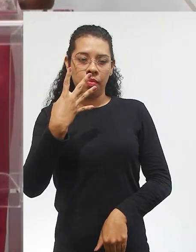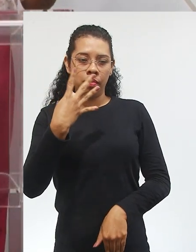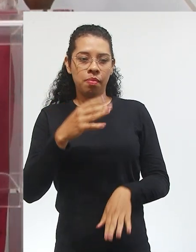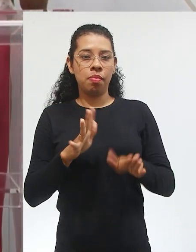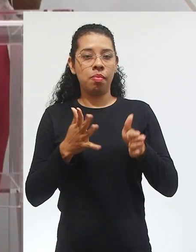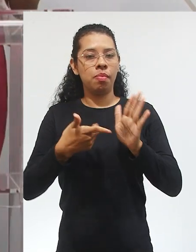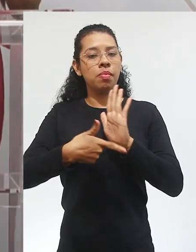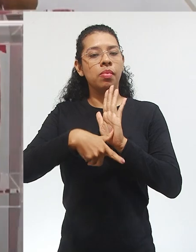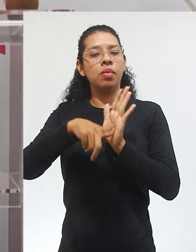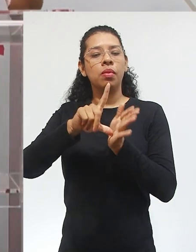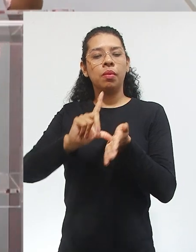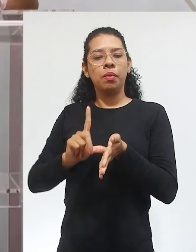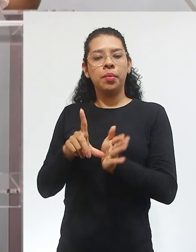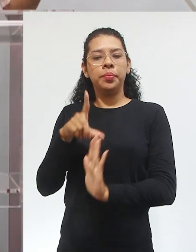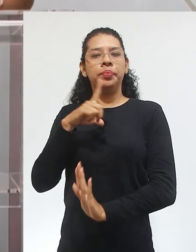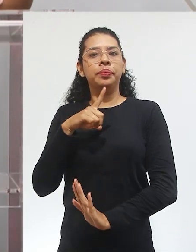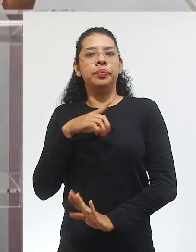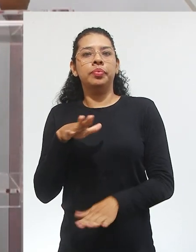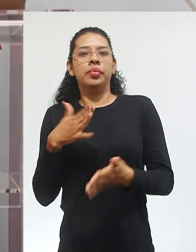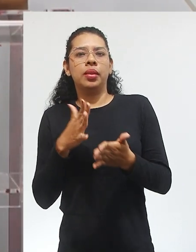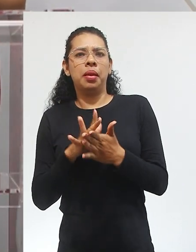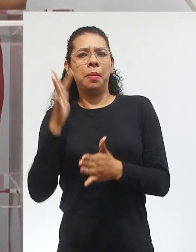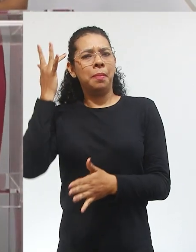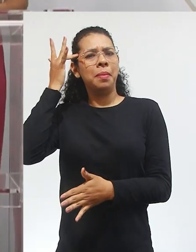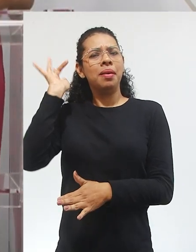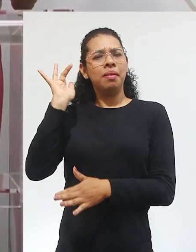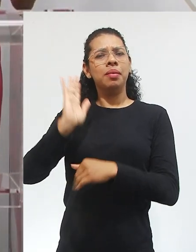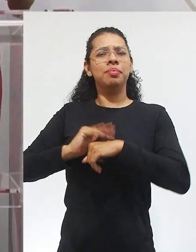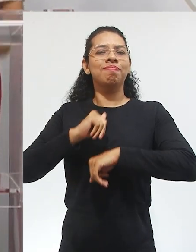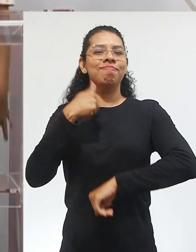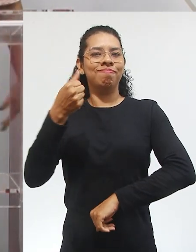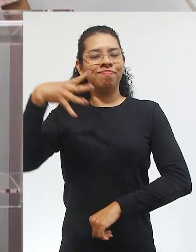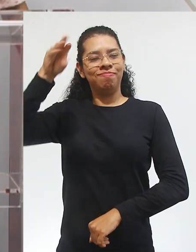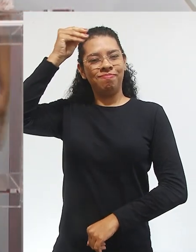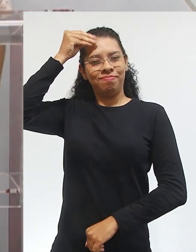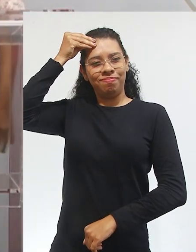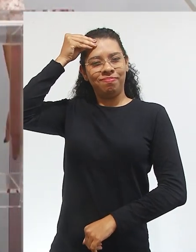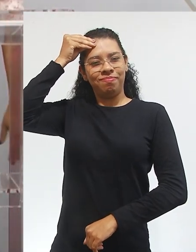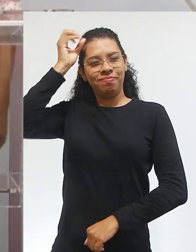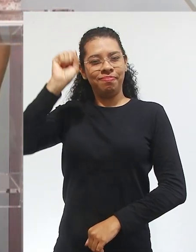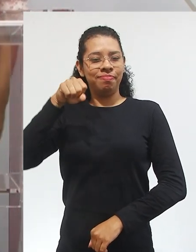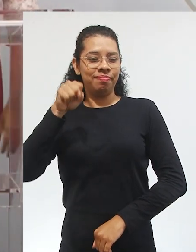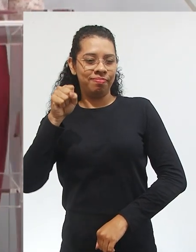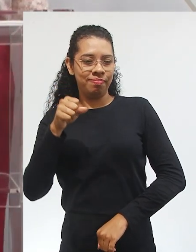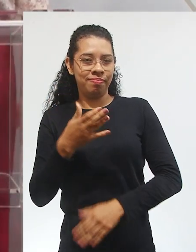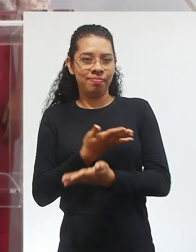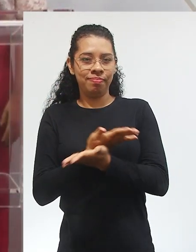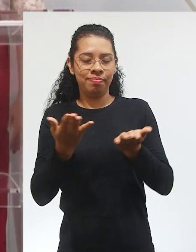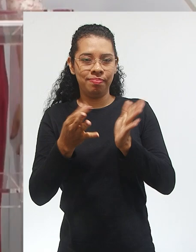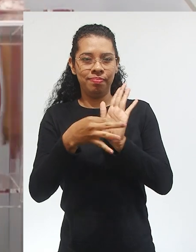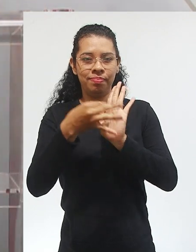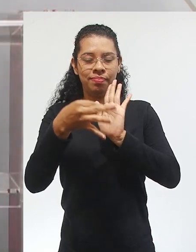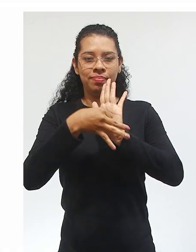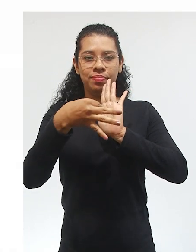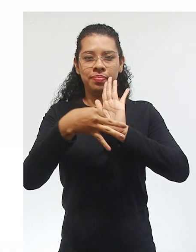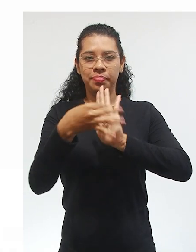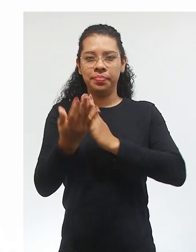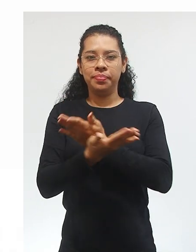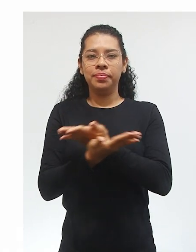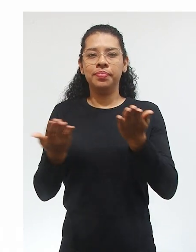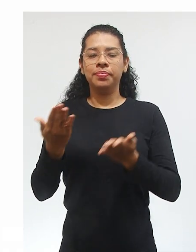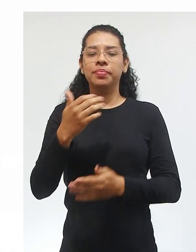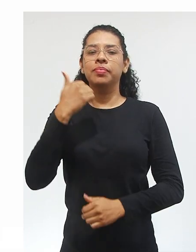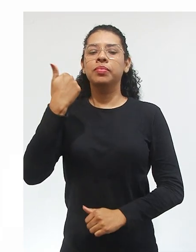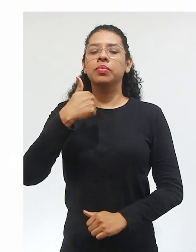Antes disso, como eu falei, né, por um caso, existe uma forma mais fácil de decorar? Sim, vou dar essa dica aqui para vocês. Vamos aqui.